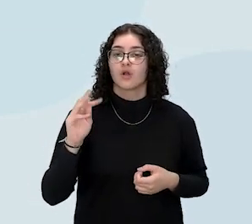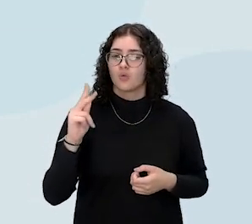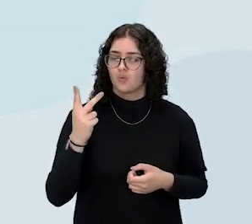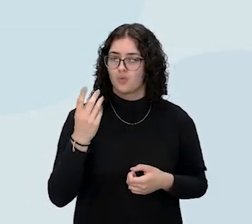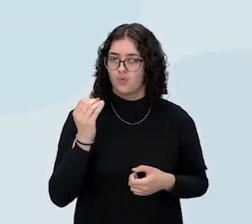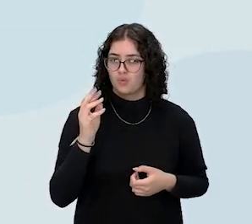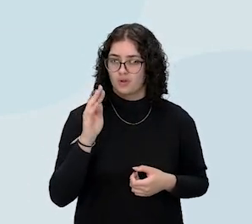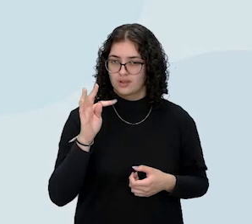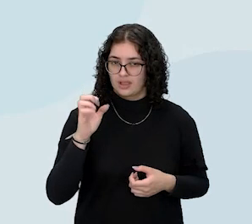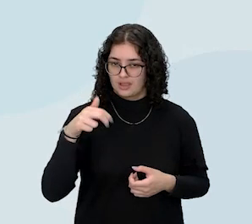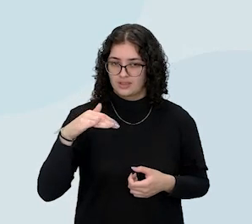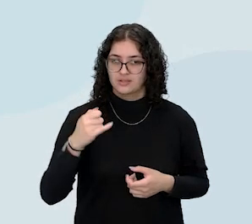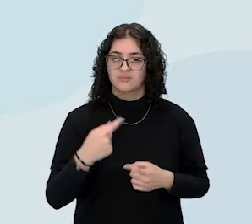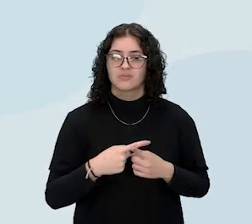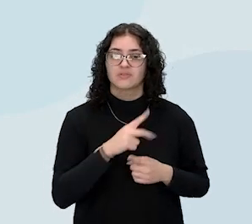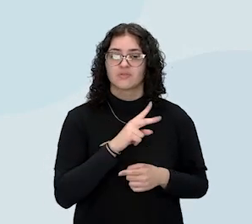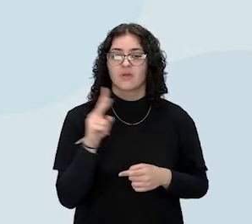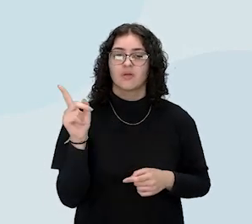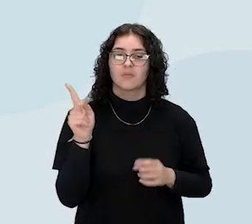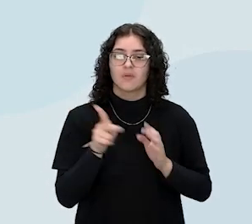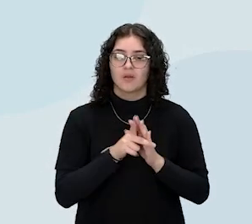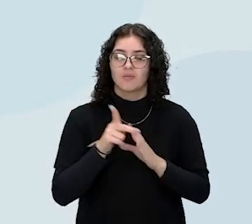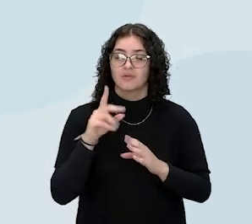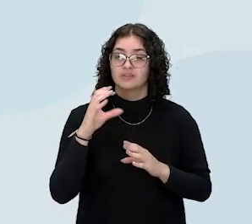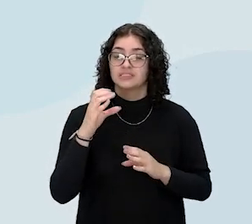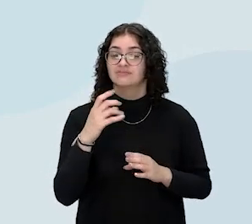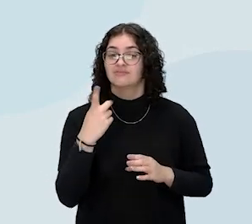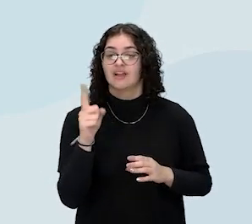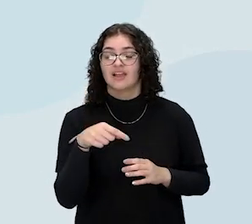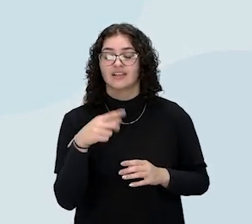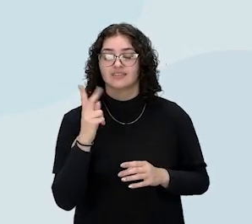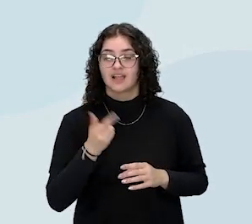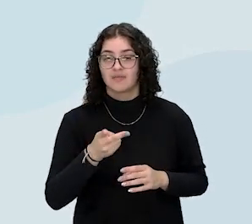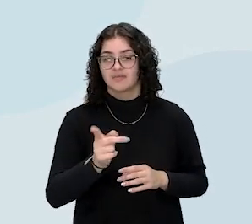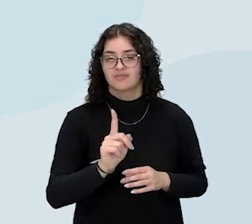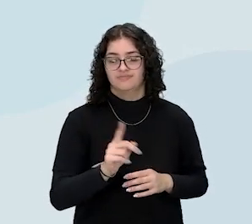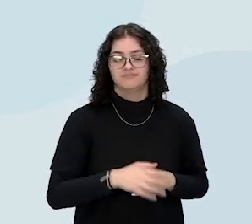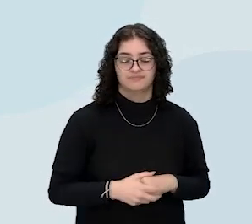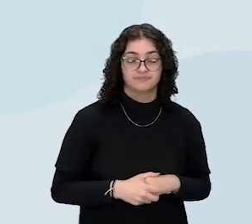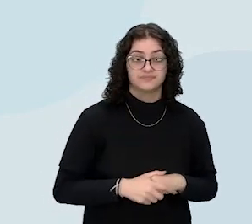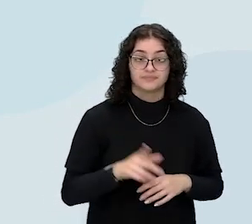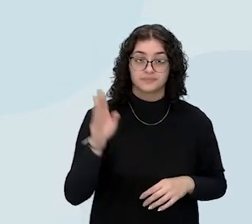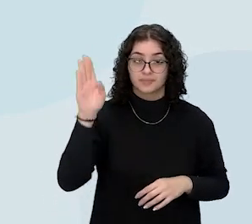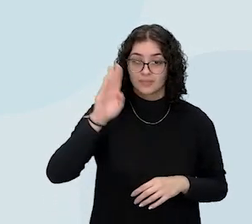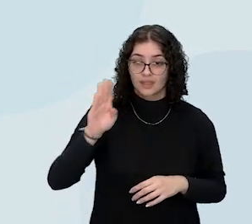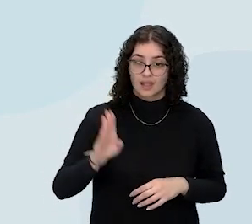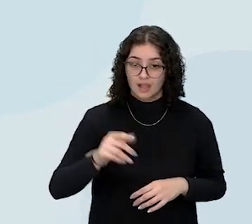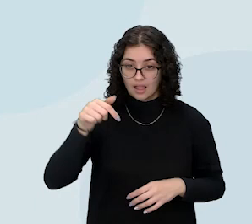nome dela científico aí toda hora. No